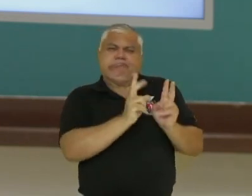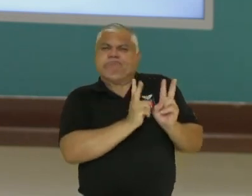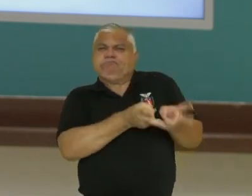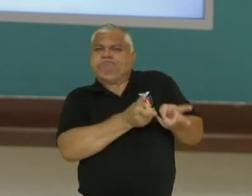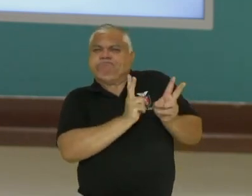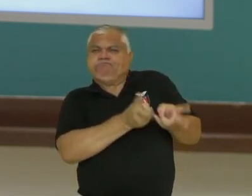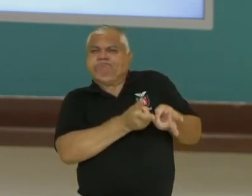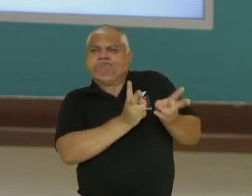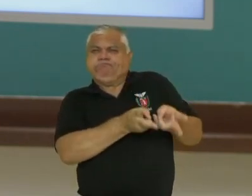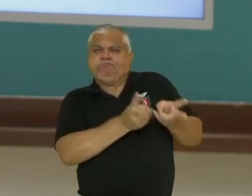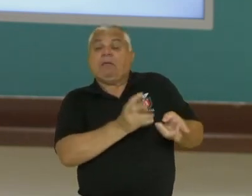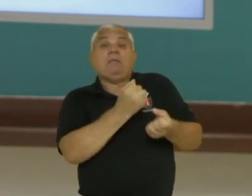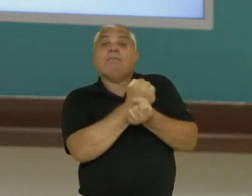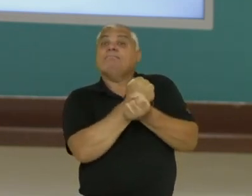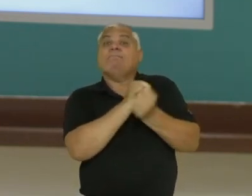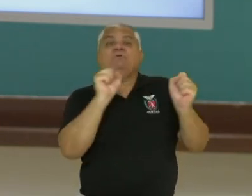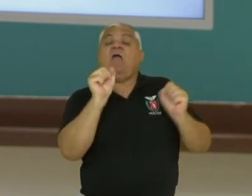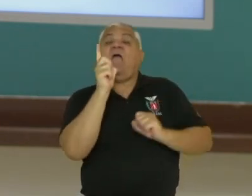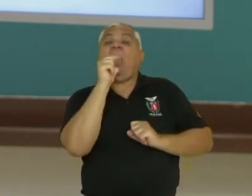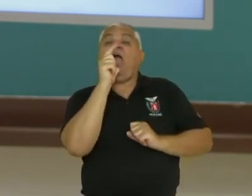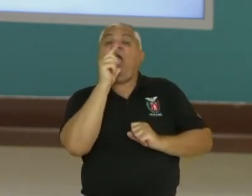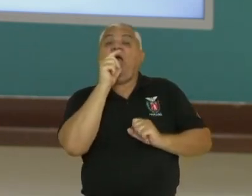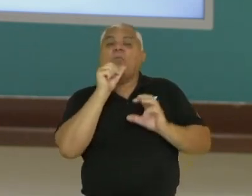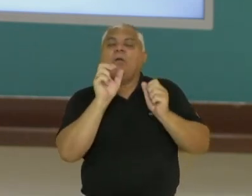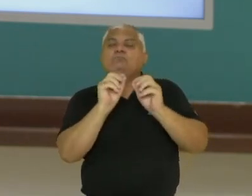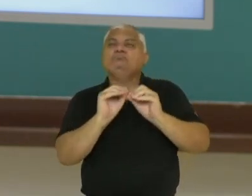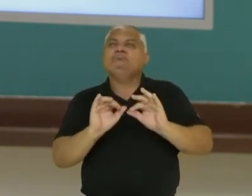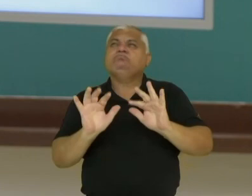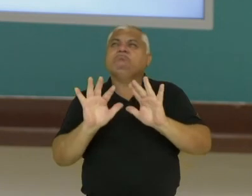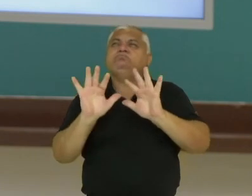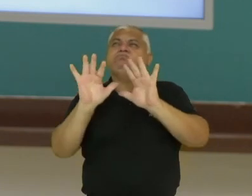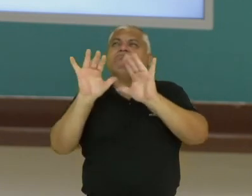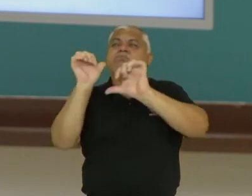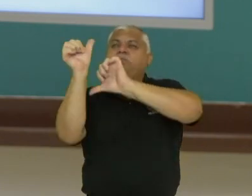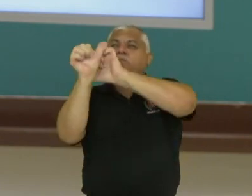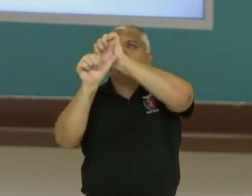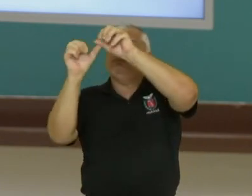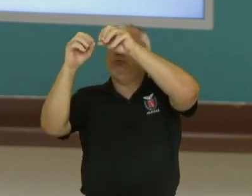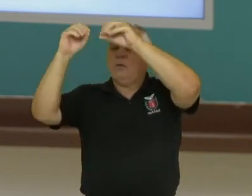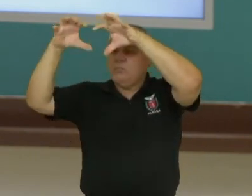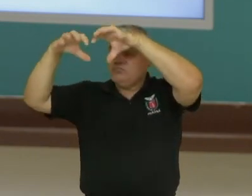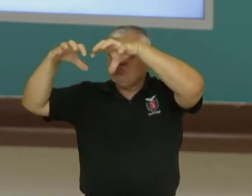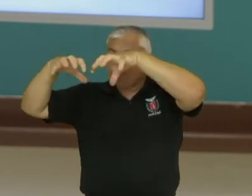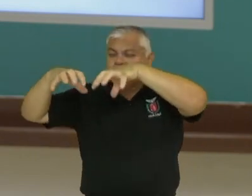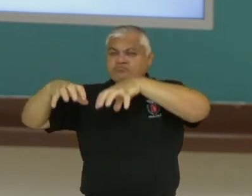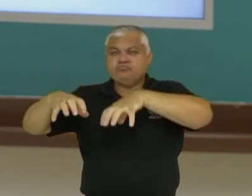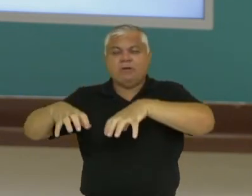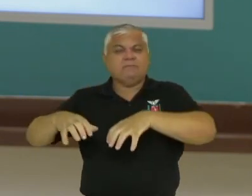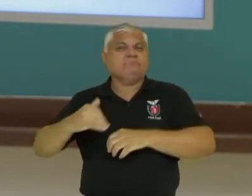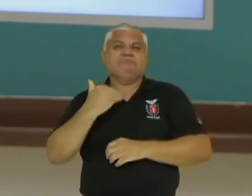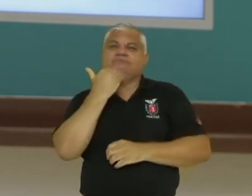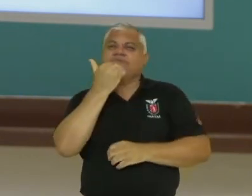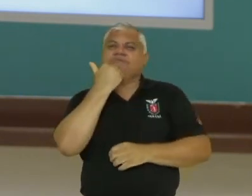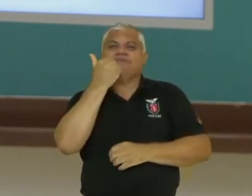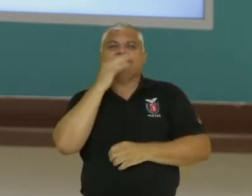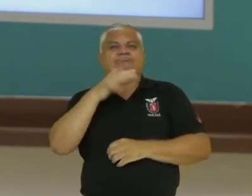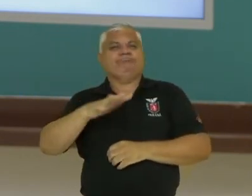não possibilitasse que a água passasse do estado gasoso para o líquido e permanecesse, não teríamos os